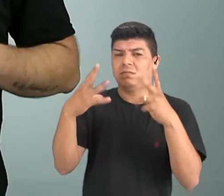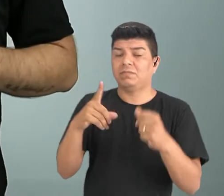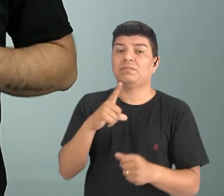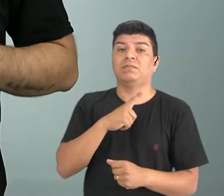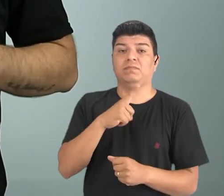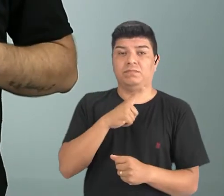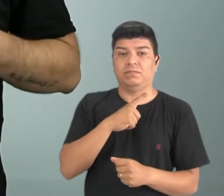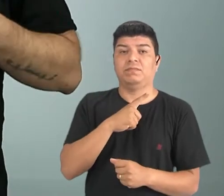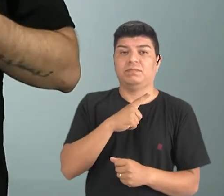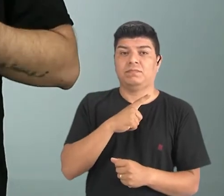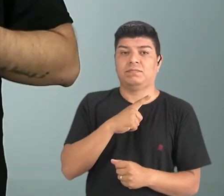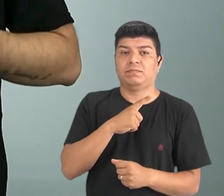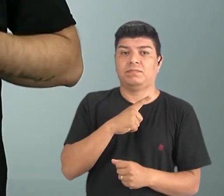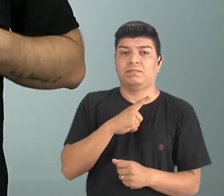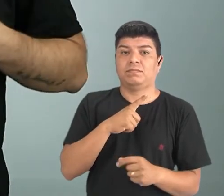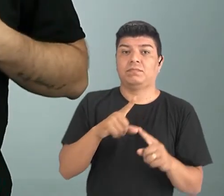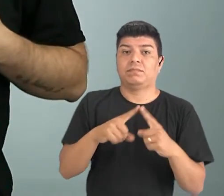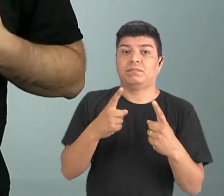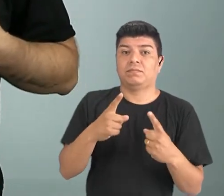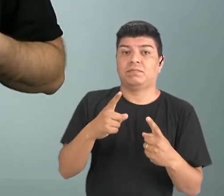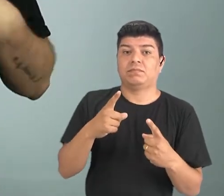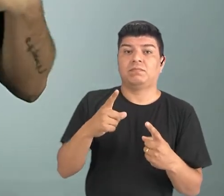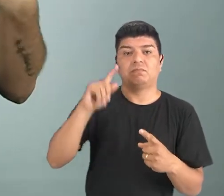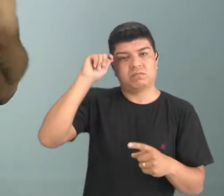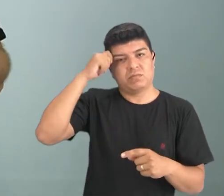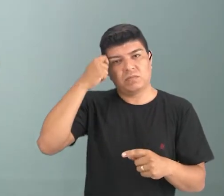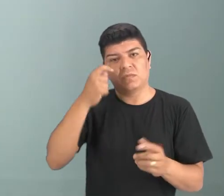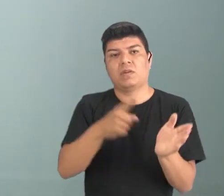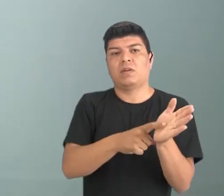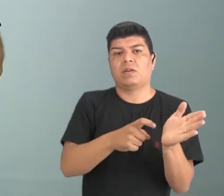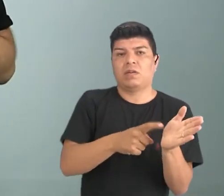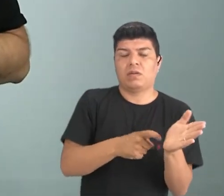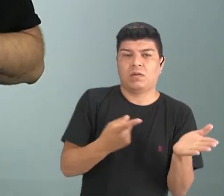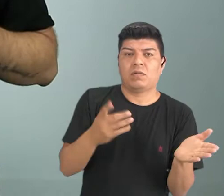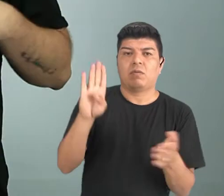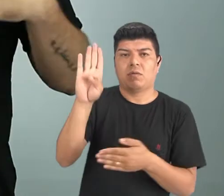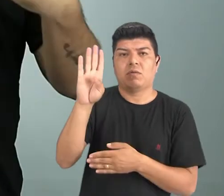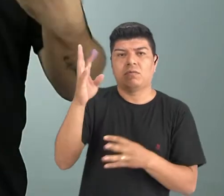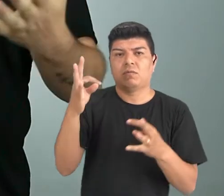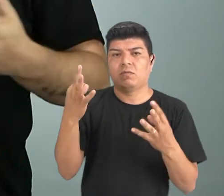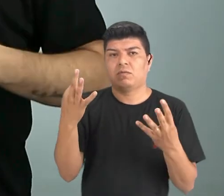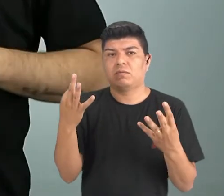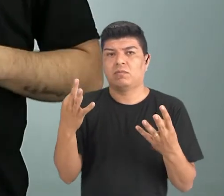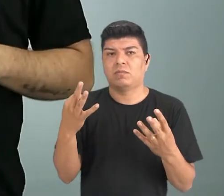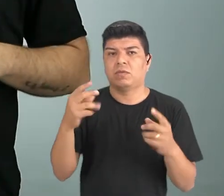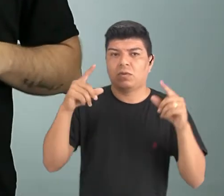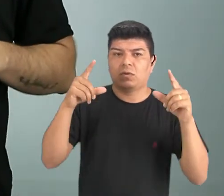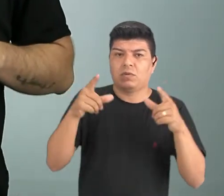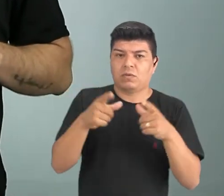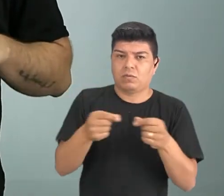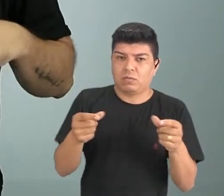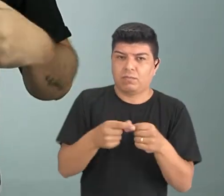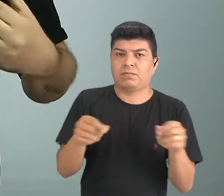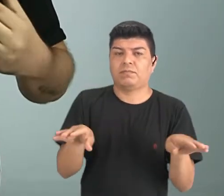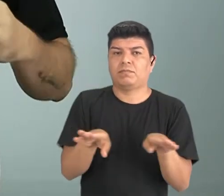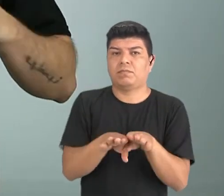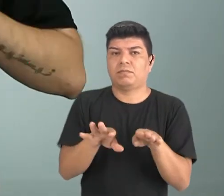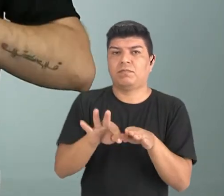tem? Todo mundo. O negro, o branco, o pardo, o asiático,